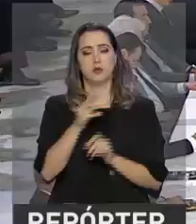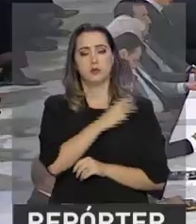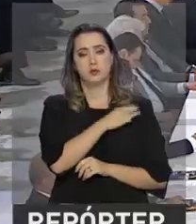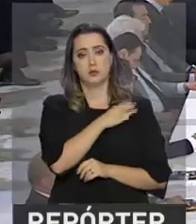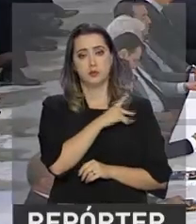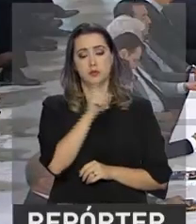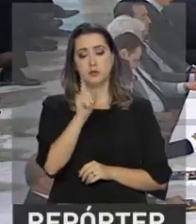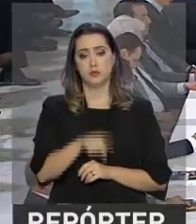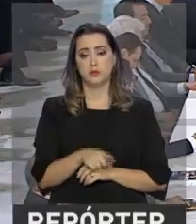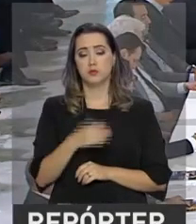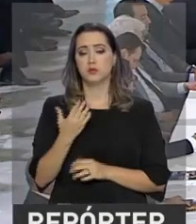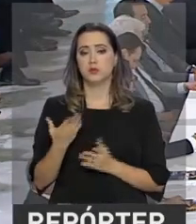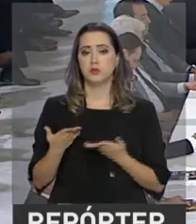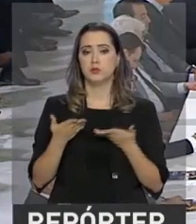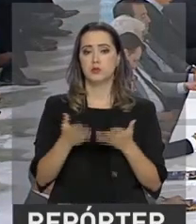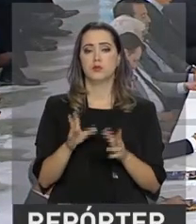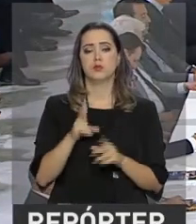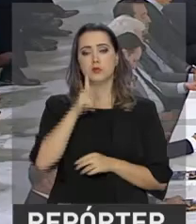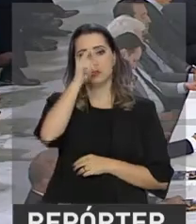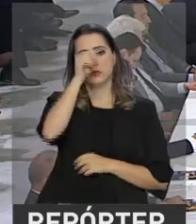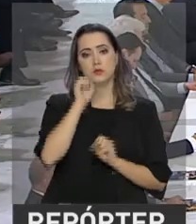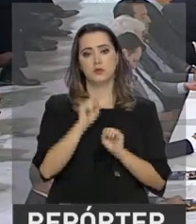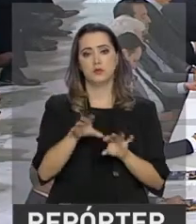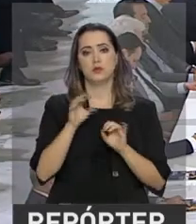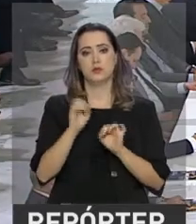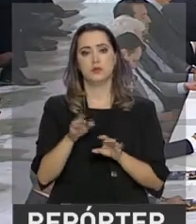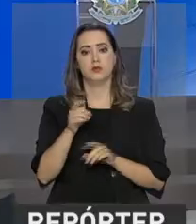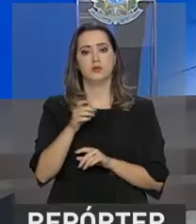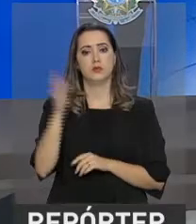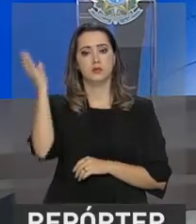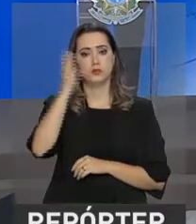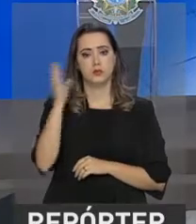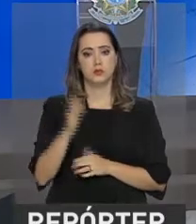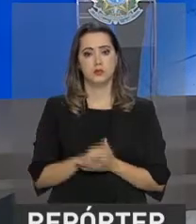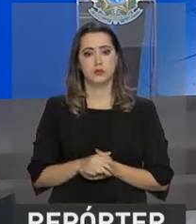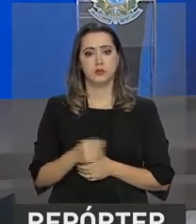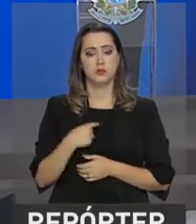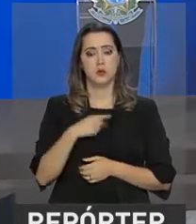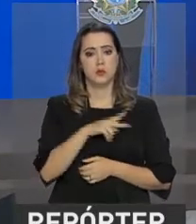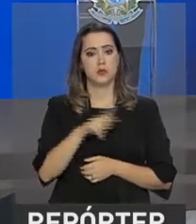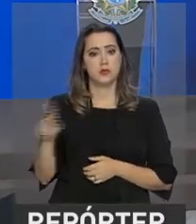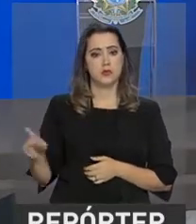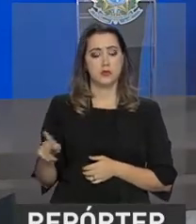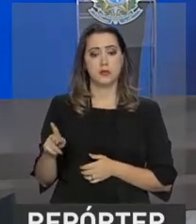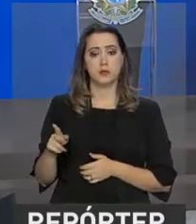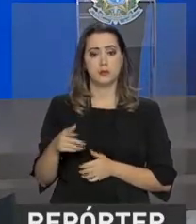médio, que, segundo ele, veio para fortalecer a educação brasileira. Quando fui presidente da Câmara em